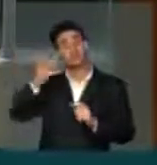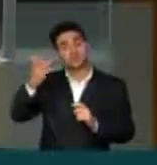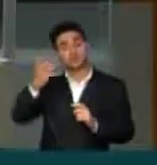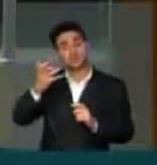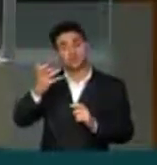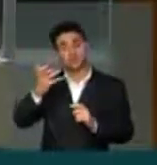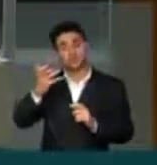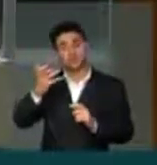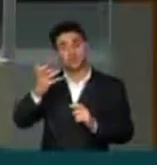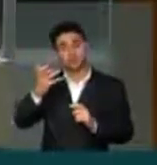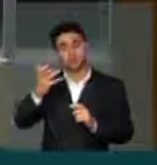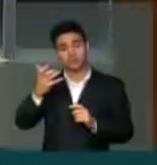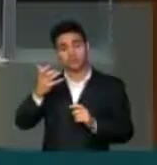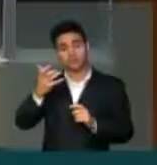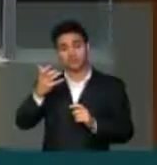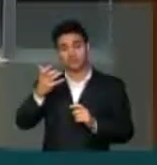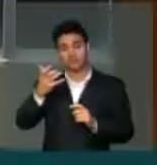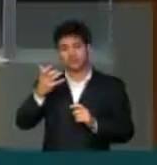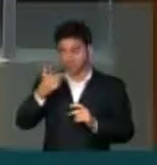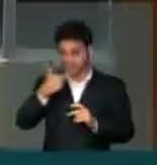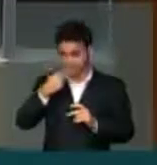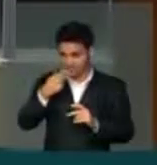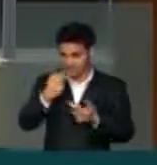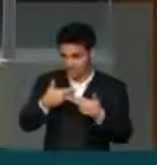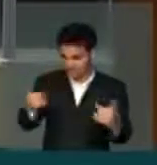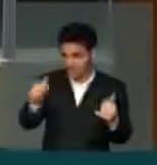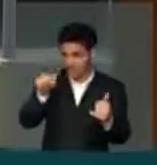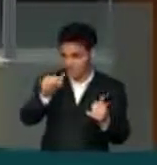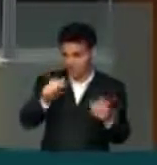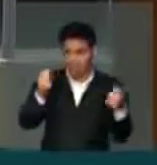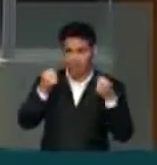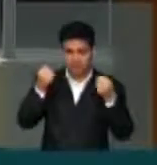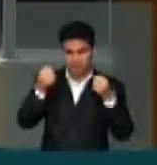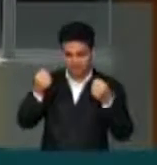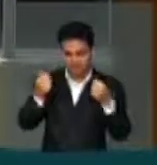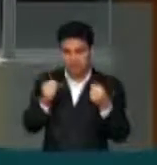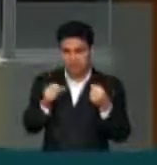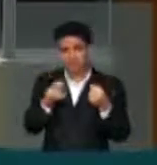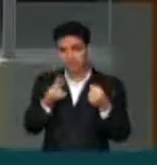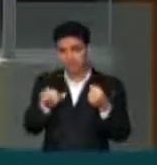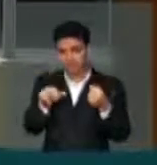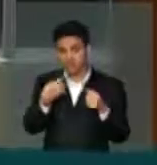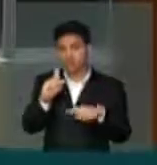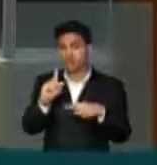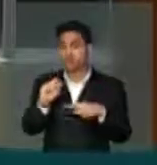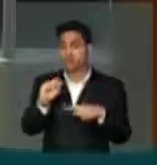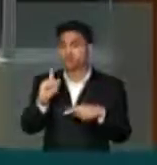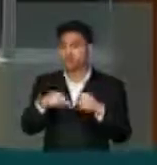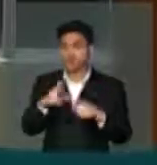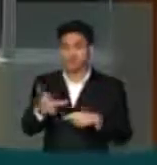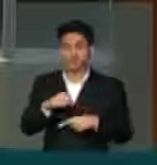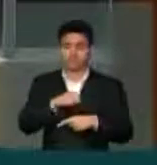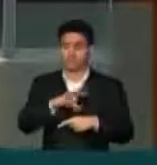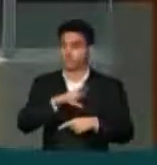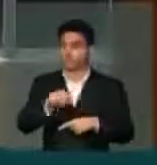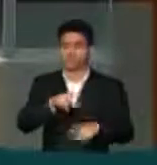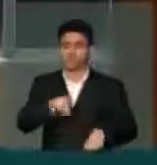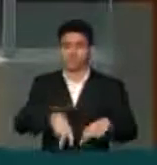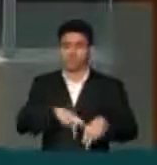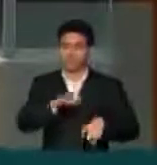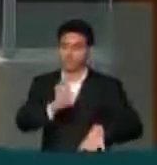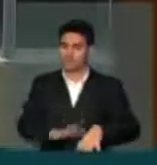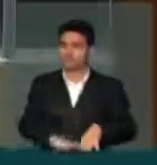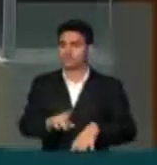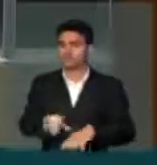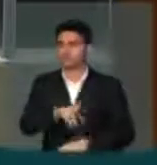flertar com esse tipo de manifestação acabará merecendo o repúdio de todo o povo